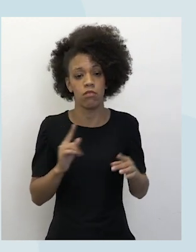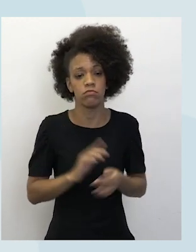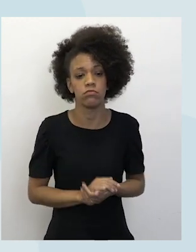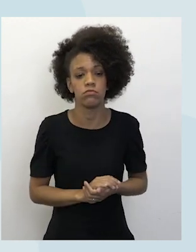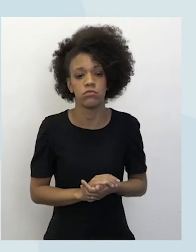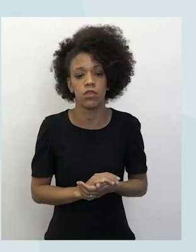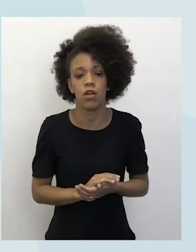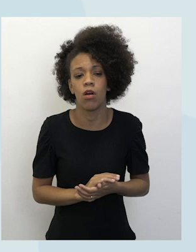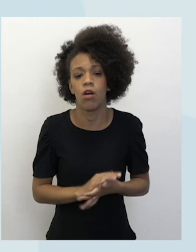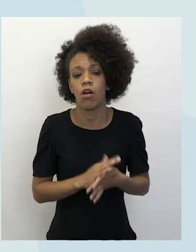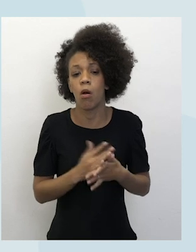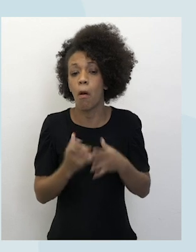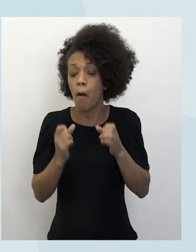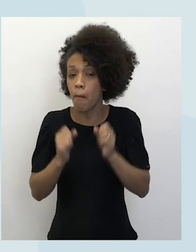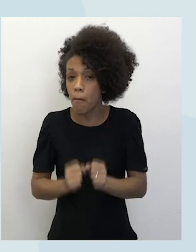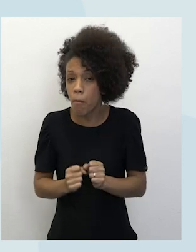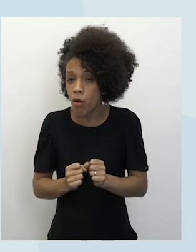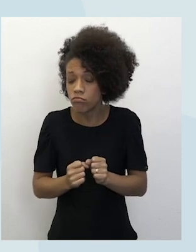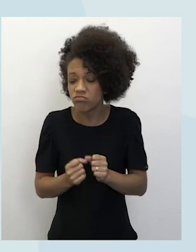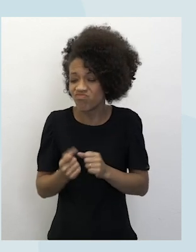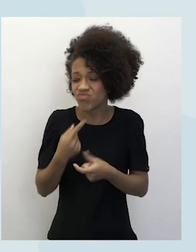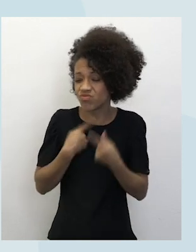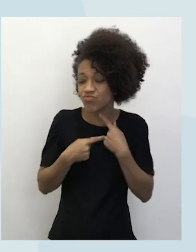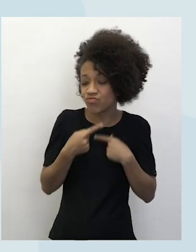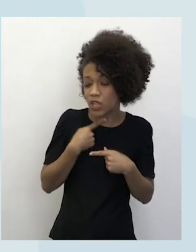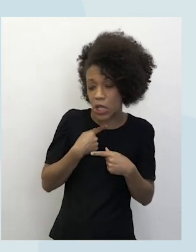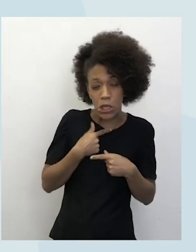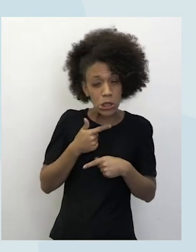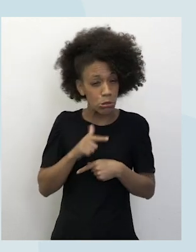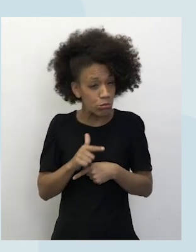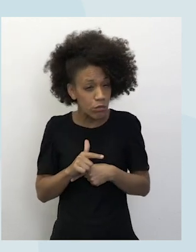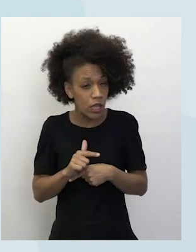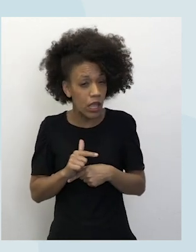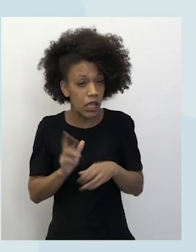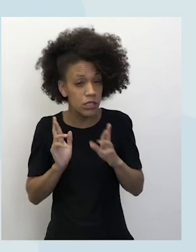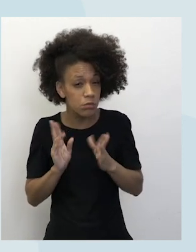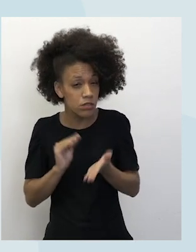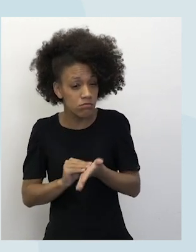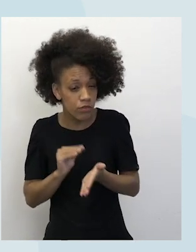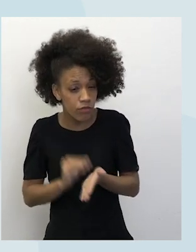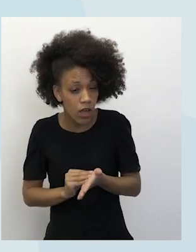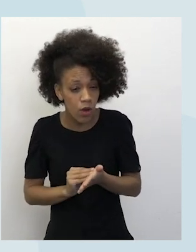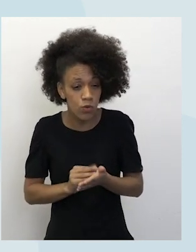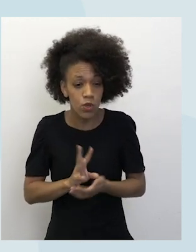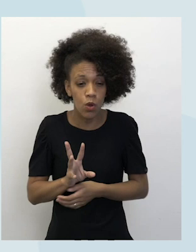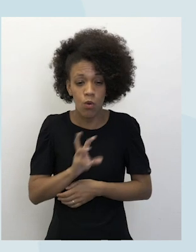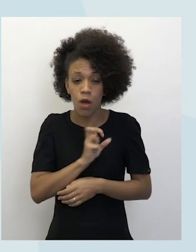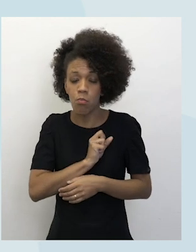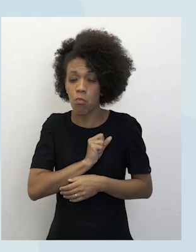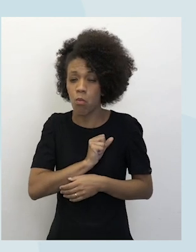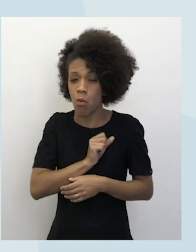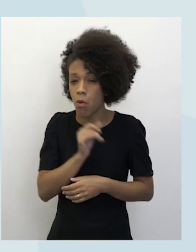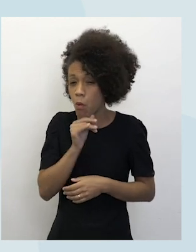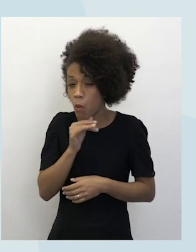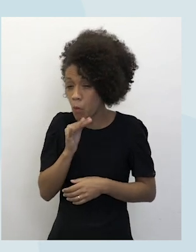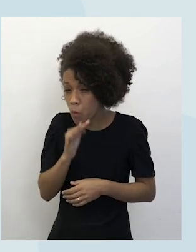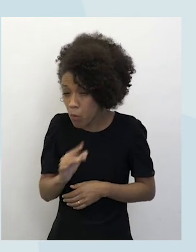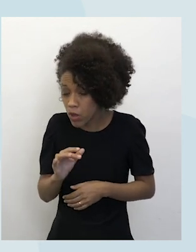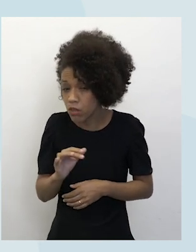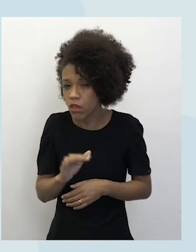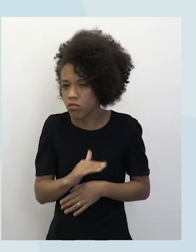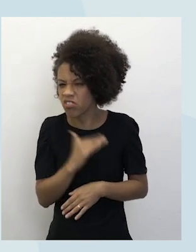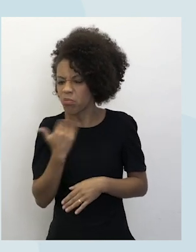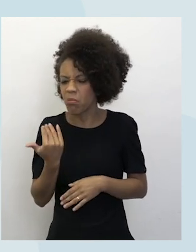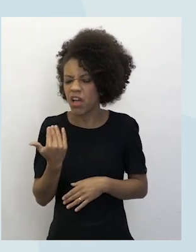conquanto pode haver desgosto onde Esperança falta lá me esconde o amor um mal que mata e não se